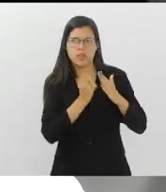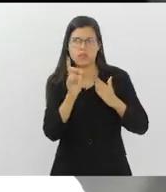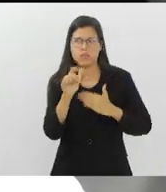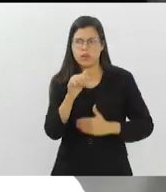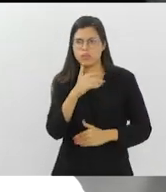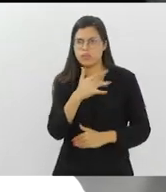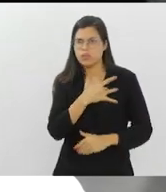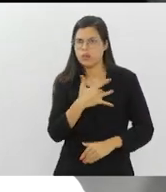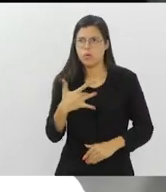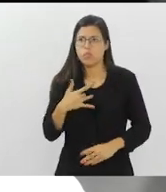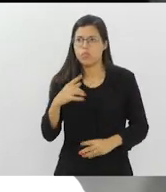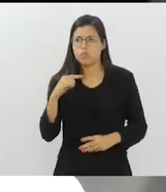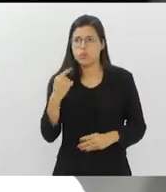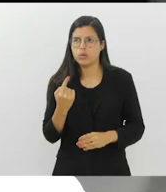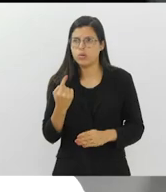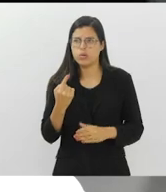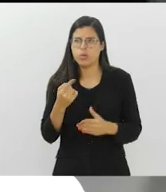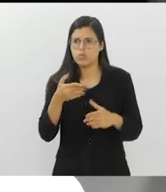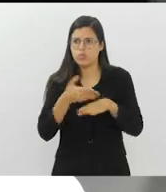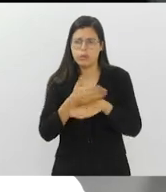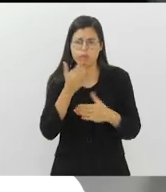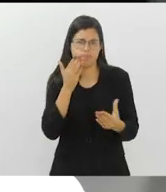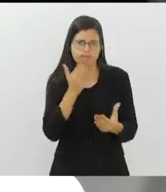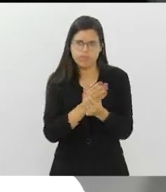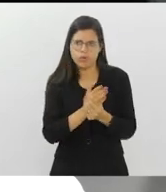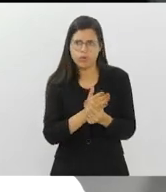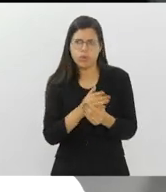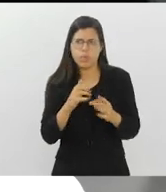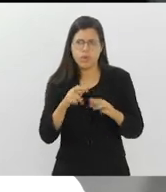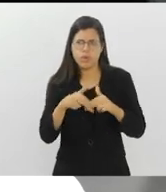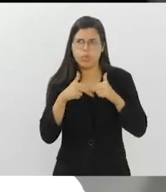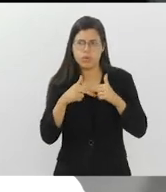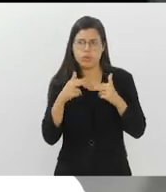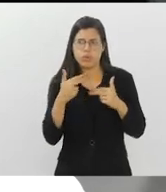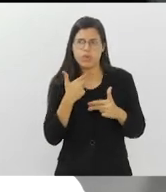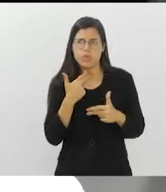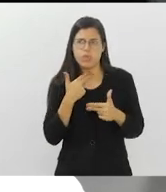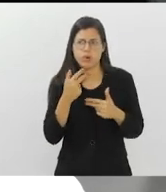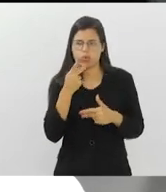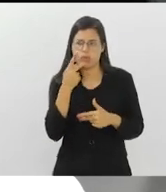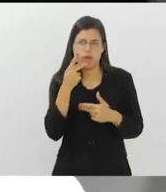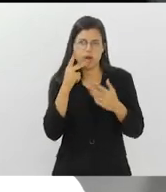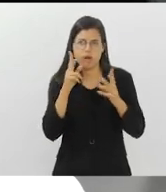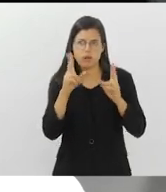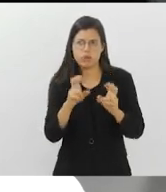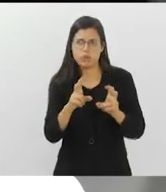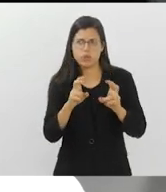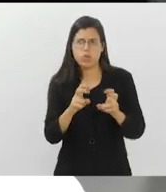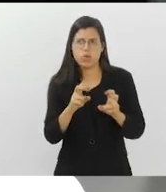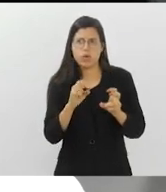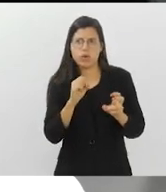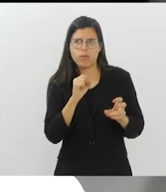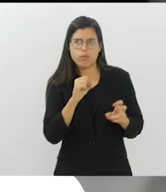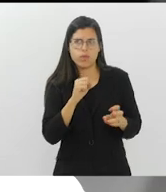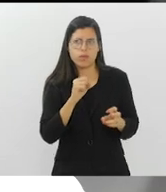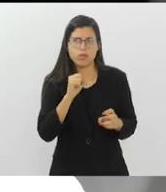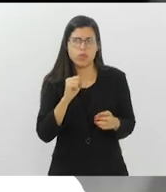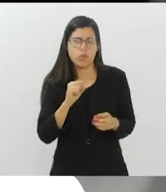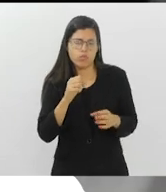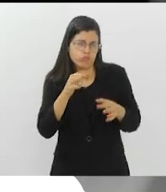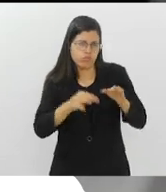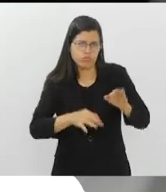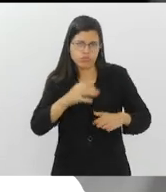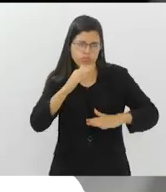participamos desse processo, por isso que eu não posso me manifestar sobre essas questões. E aí, sim, uma vez uma liminar cumprida, cabe ao juiz determinar que